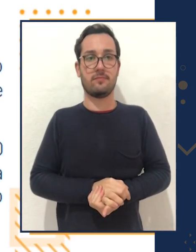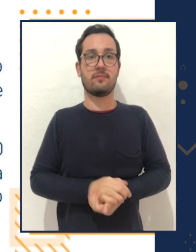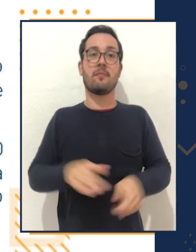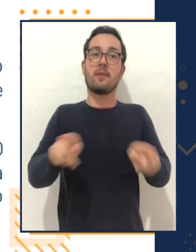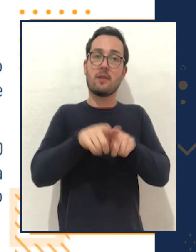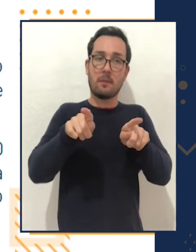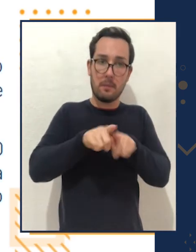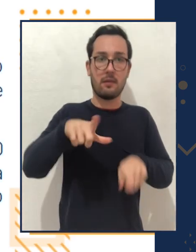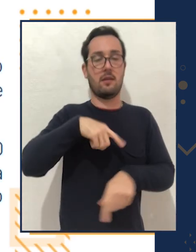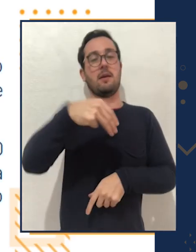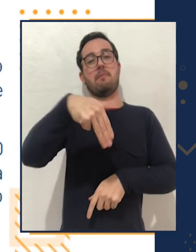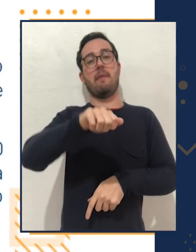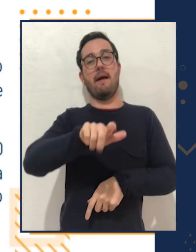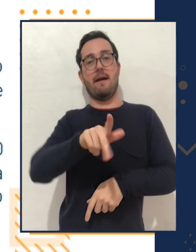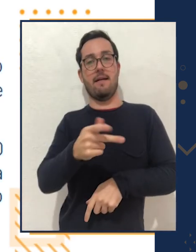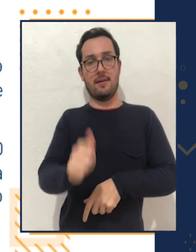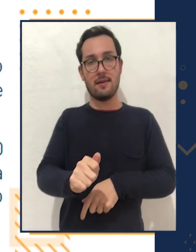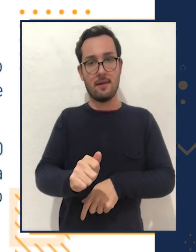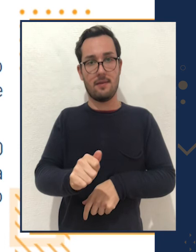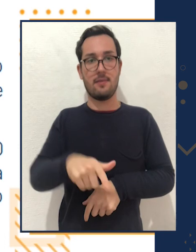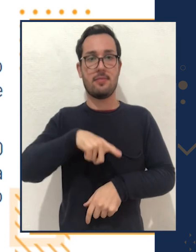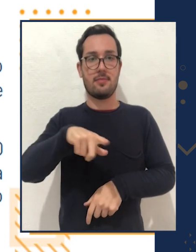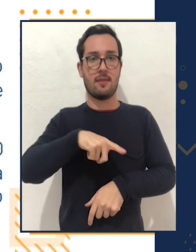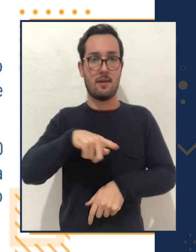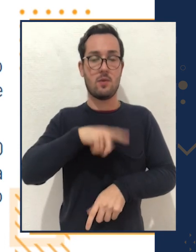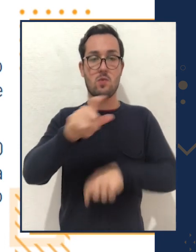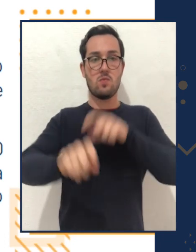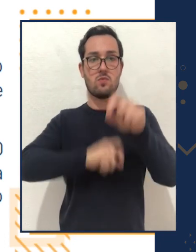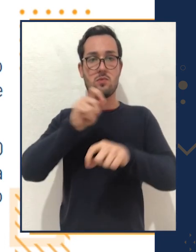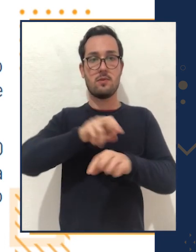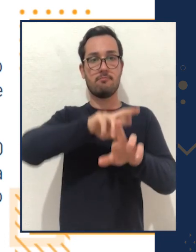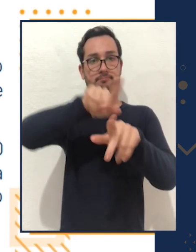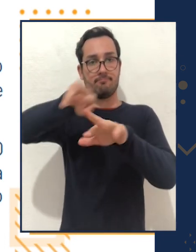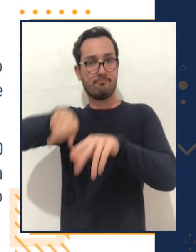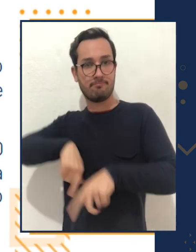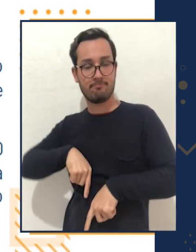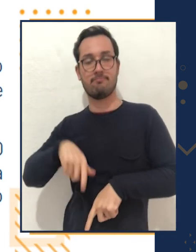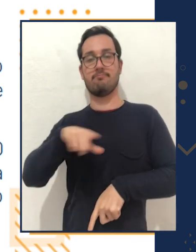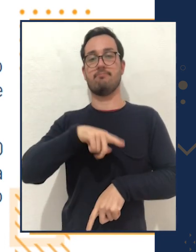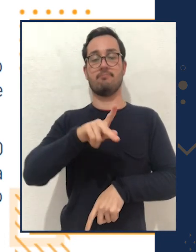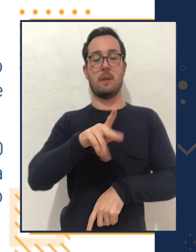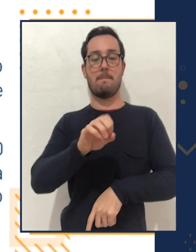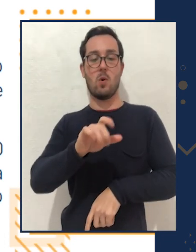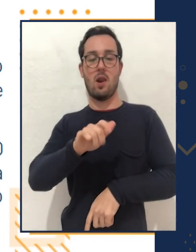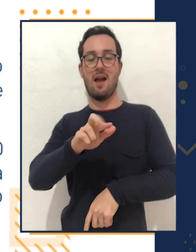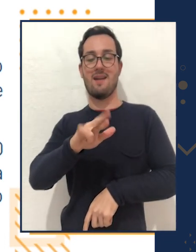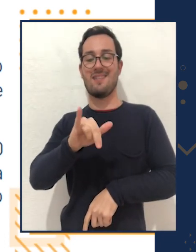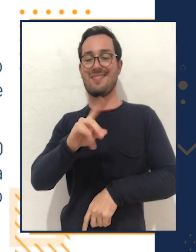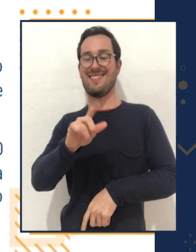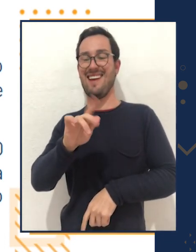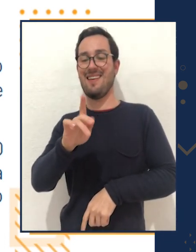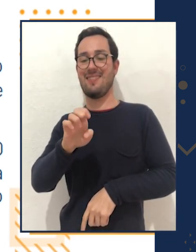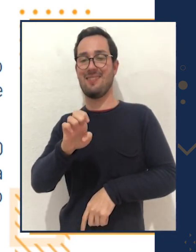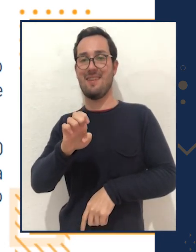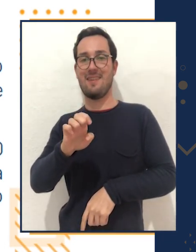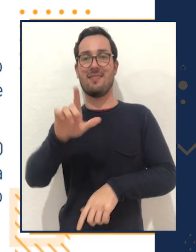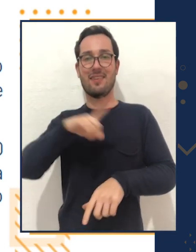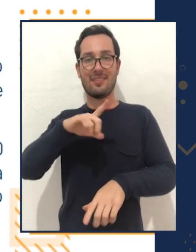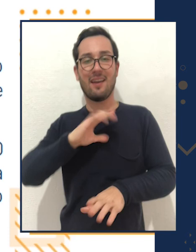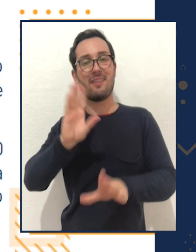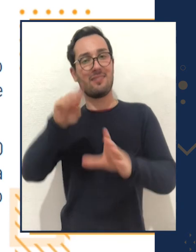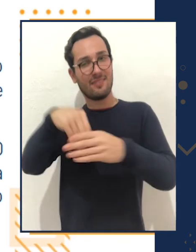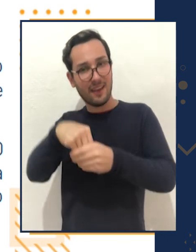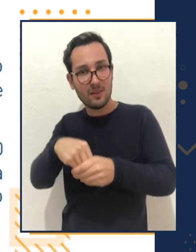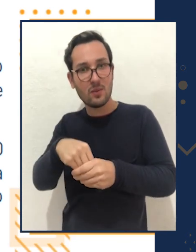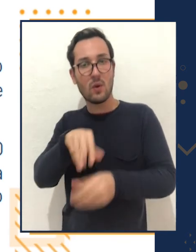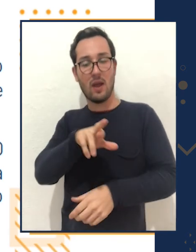tensões aqui, é importante então algumas regras. Então, a gente primeiro escolhe o sentido das correntes, a gente escolhe aleatoriamente, polarizar